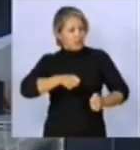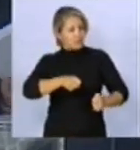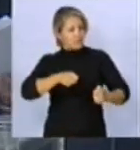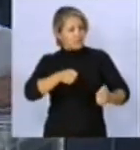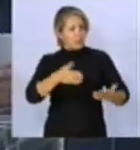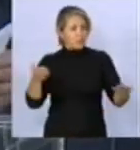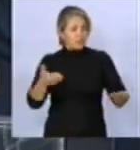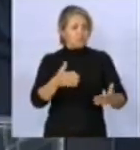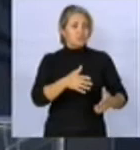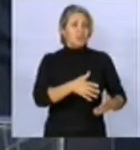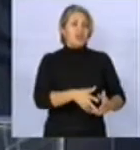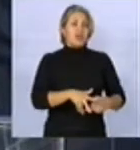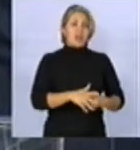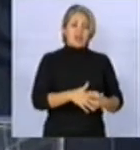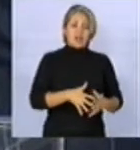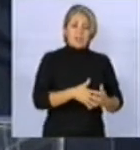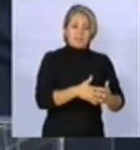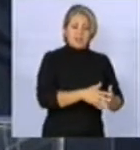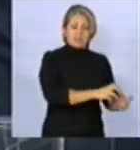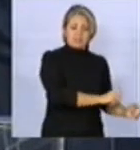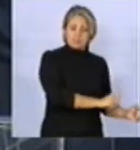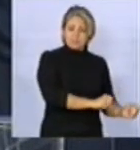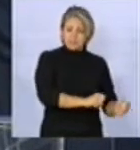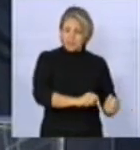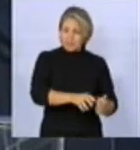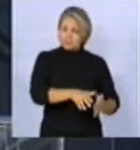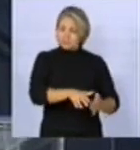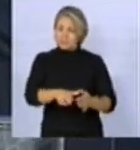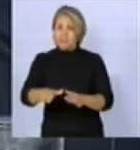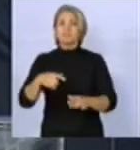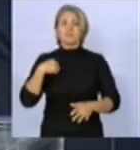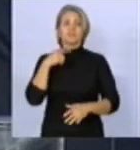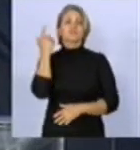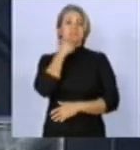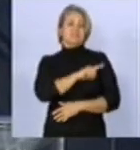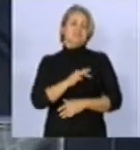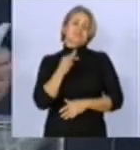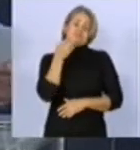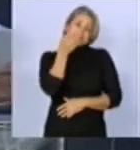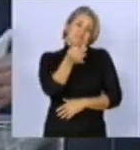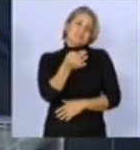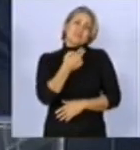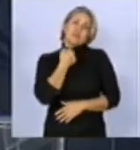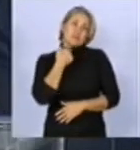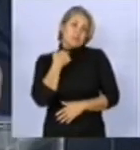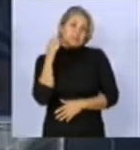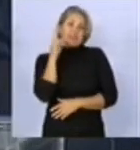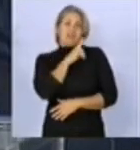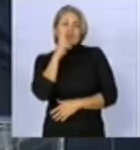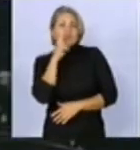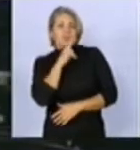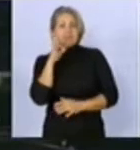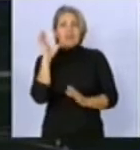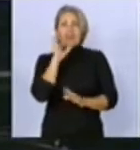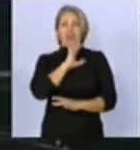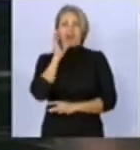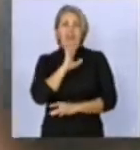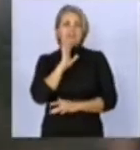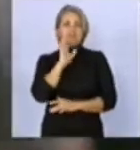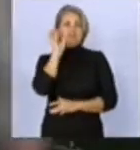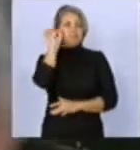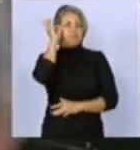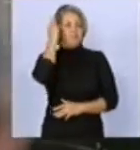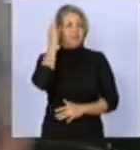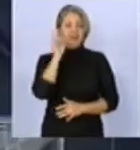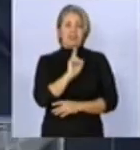que vão buscar então nós vamos chegar lá eu sei que nós vamos chegar lá agora não pode ser da noite para o dia porque